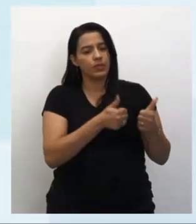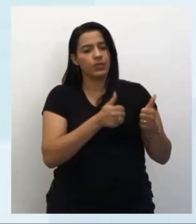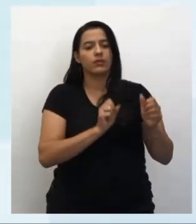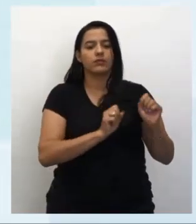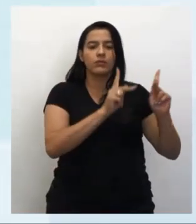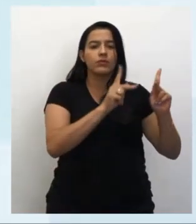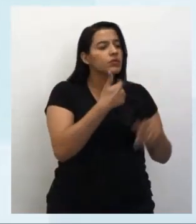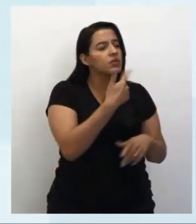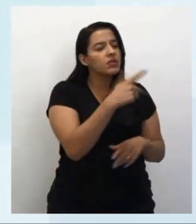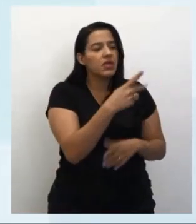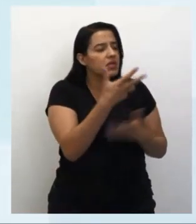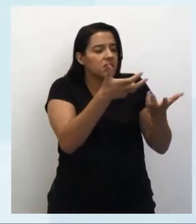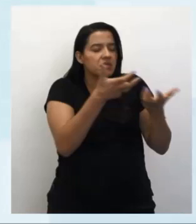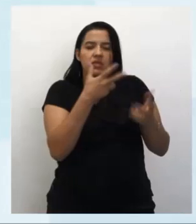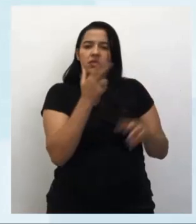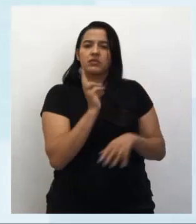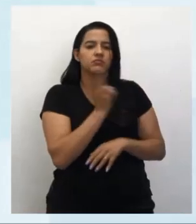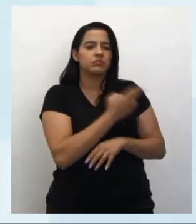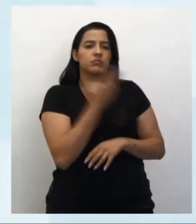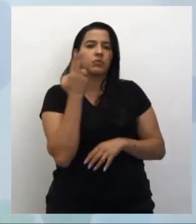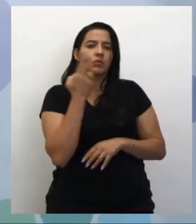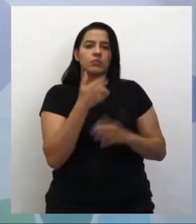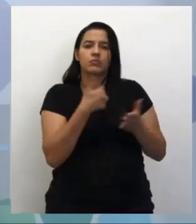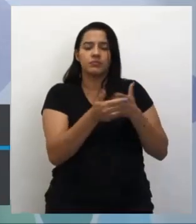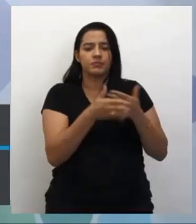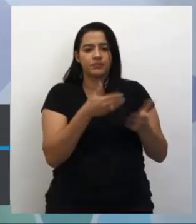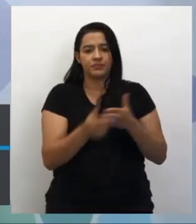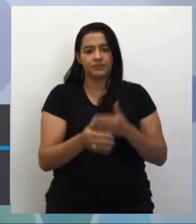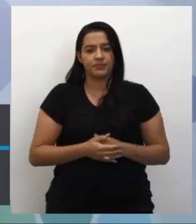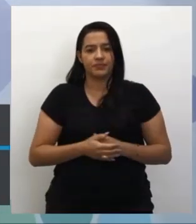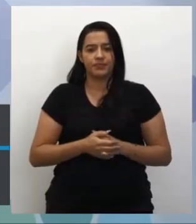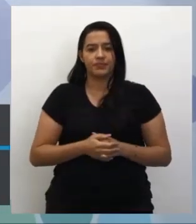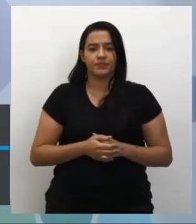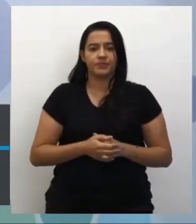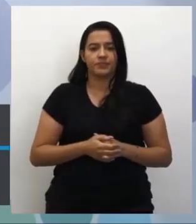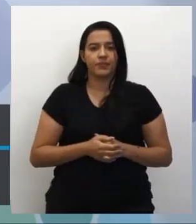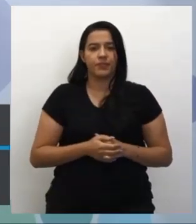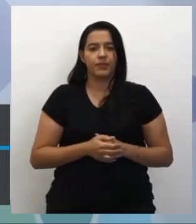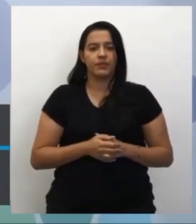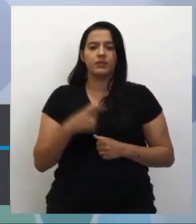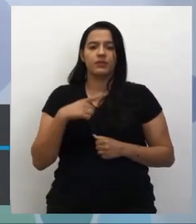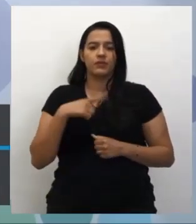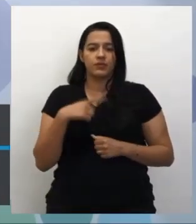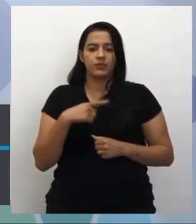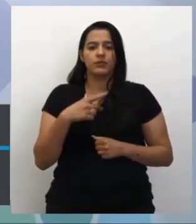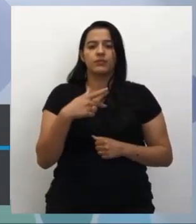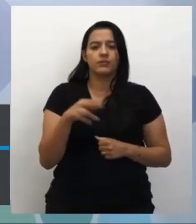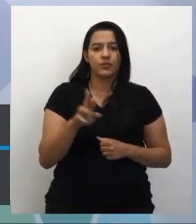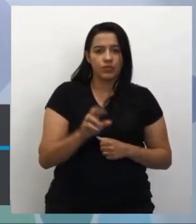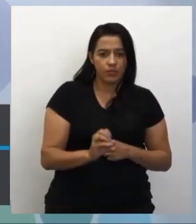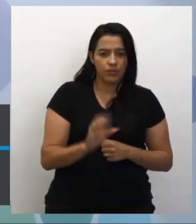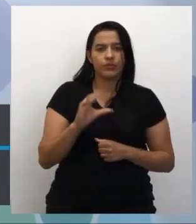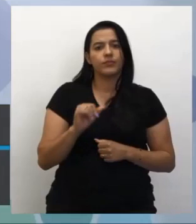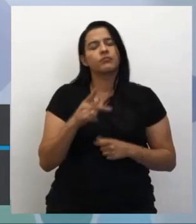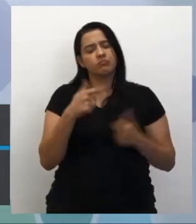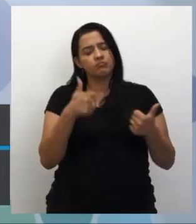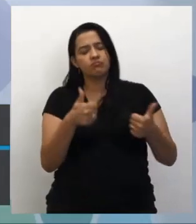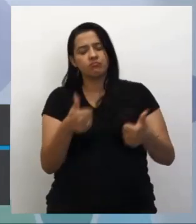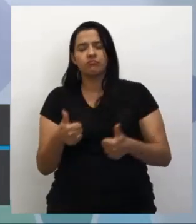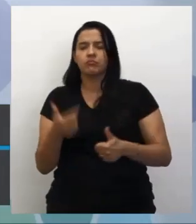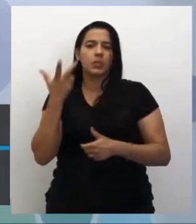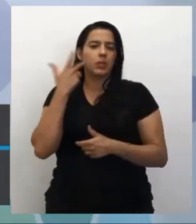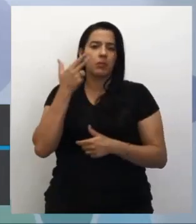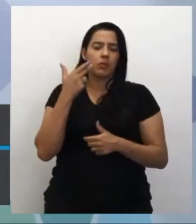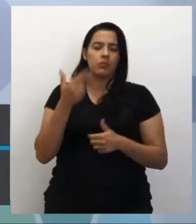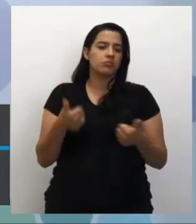de seu agrado. Ou seja, pode voltar para mim? Seu nome é Procópio, tal, Valongo. Ah, não, Procópio, primeiro nome, tá bom? Ah, como melhor e